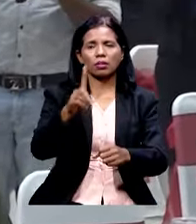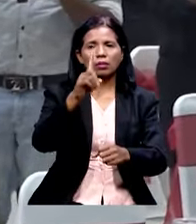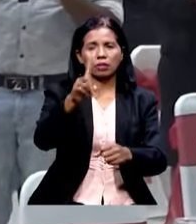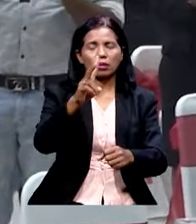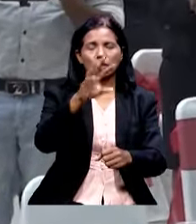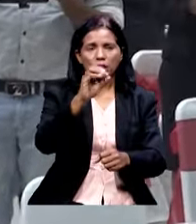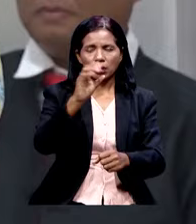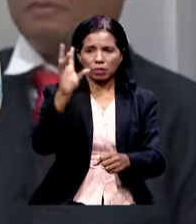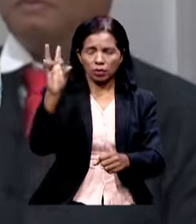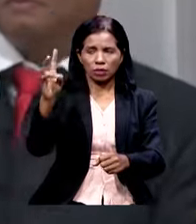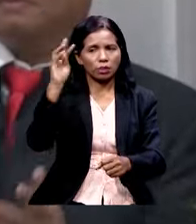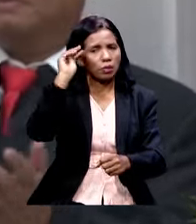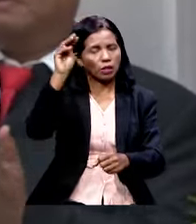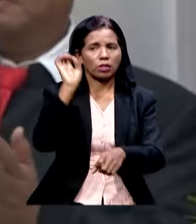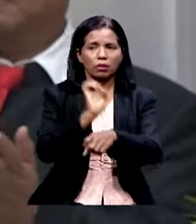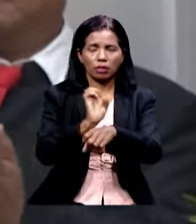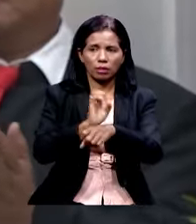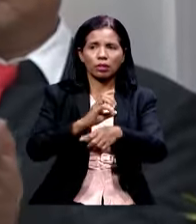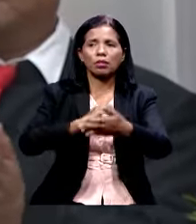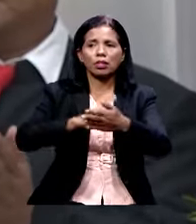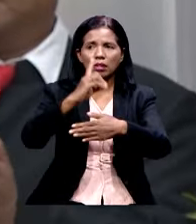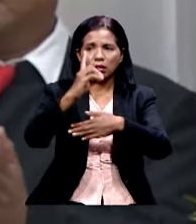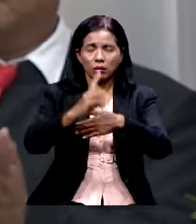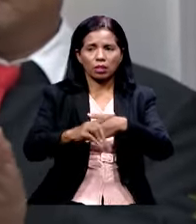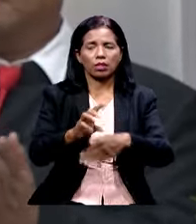Hitu, no Ministro de Economia no Desenvolvimento e a